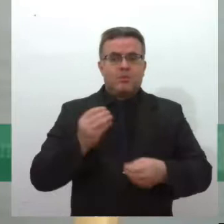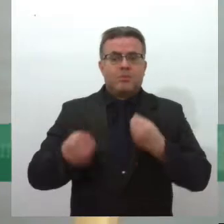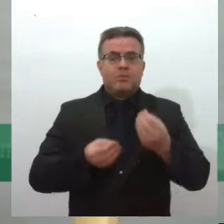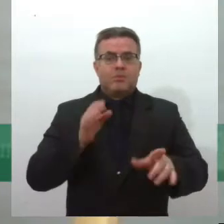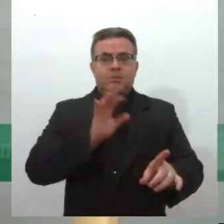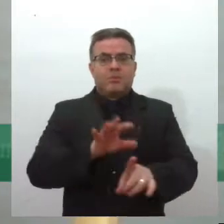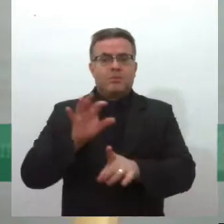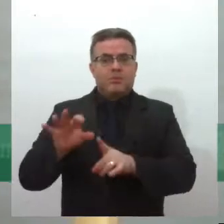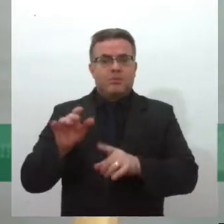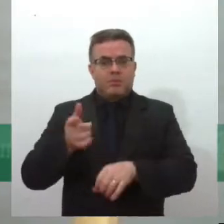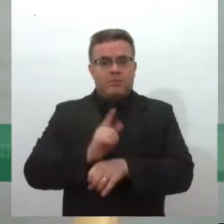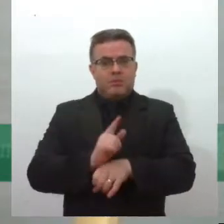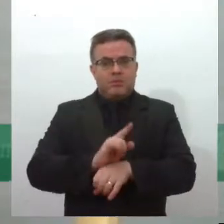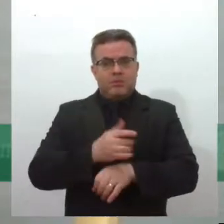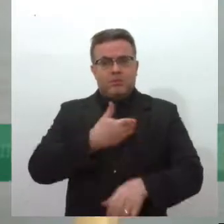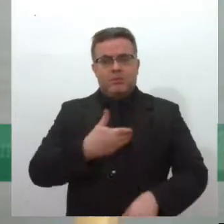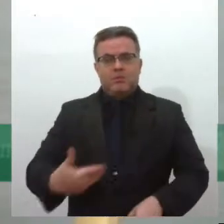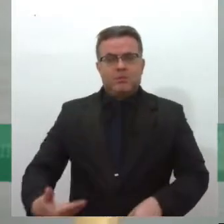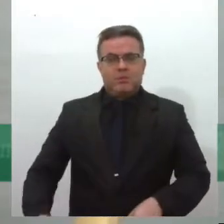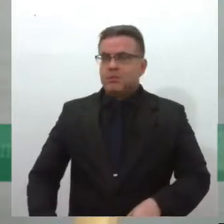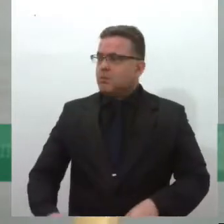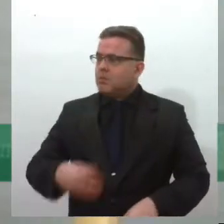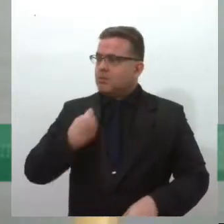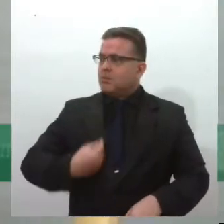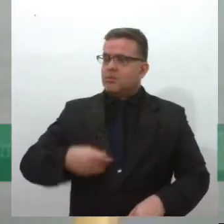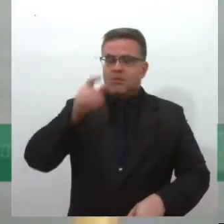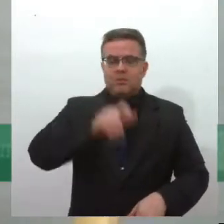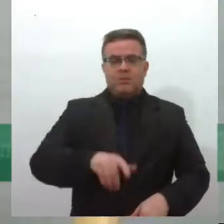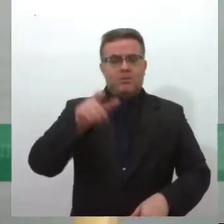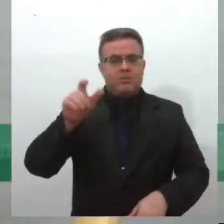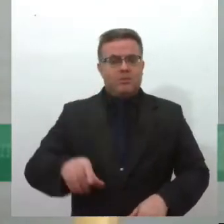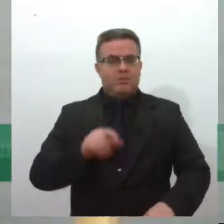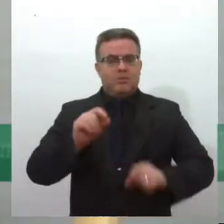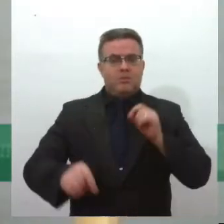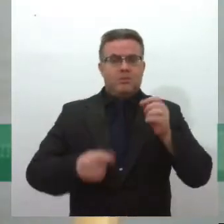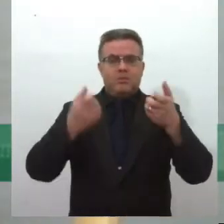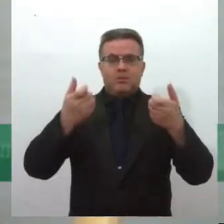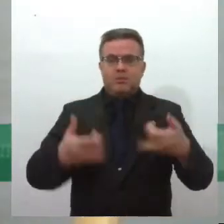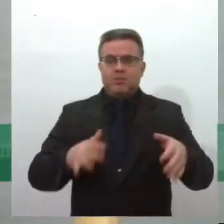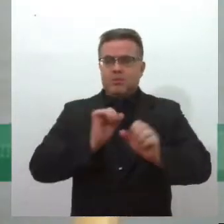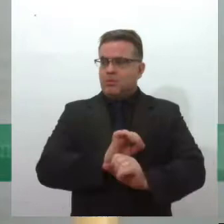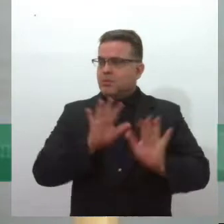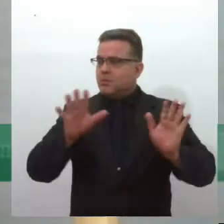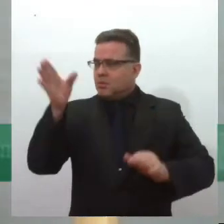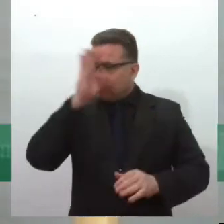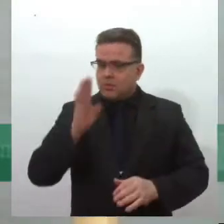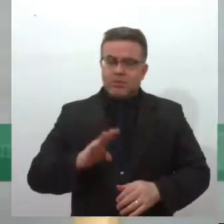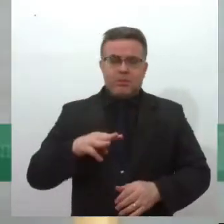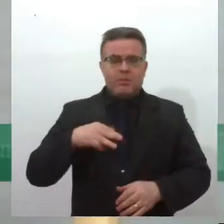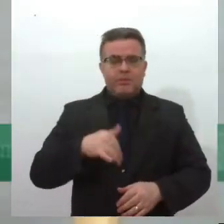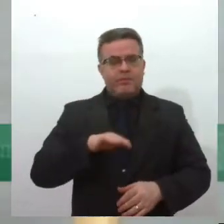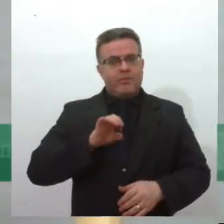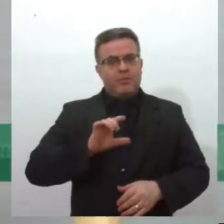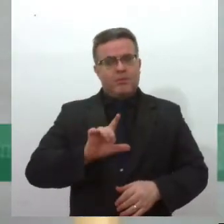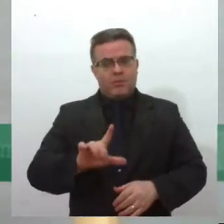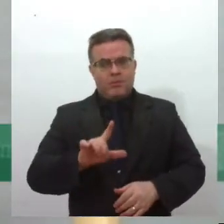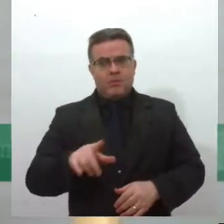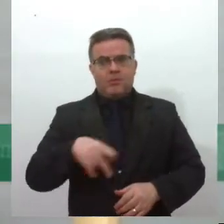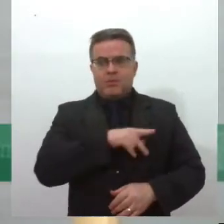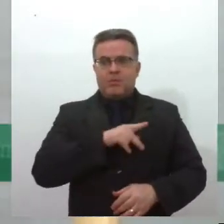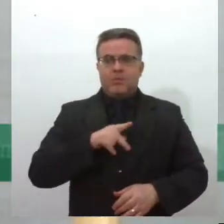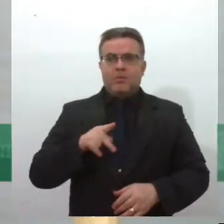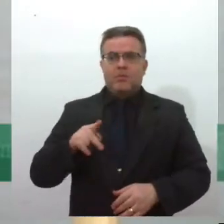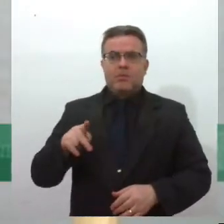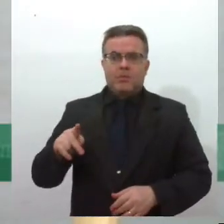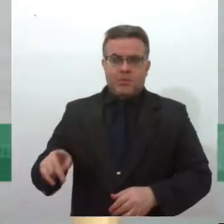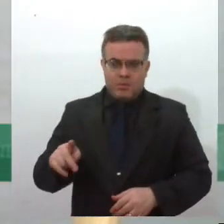gestão pública com a presença do economista da ONG Transparência Brasil, Manuel Galdino, e do presidente do Instituto